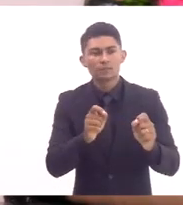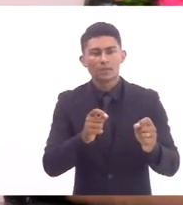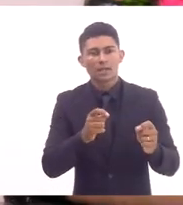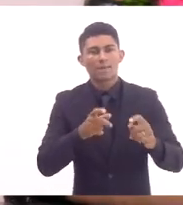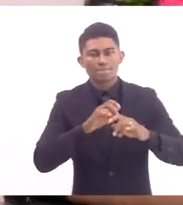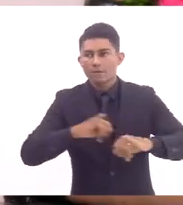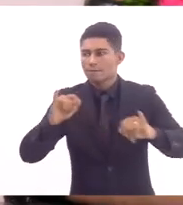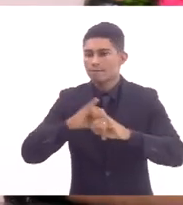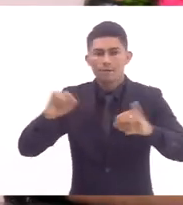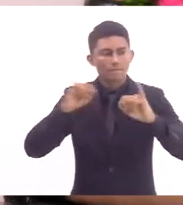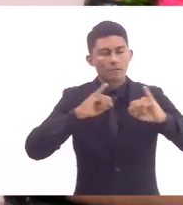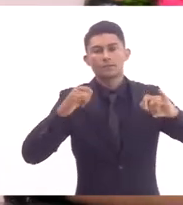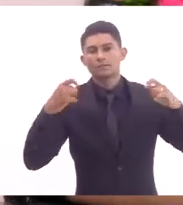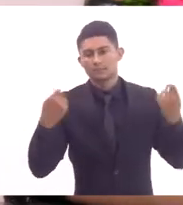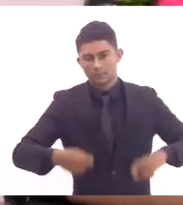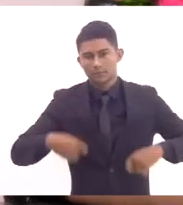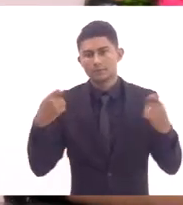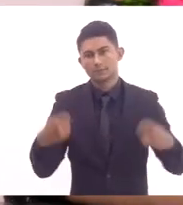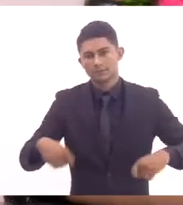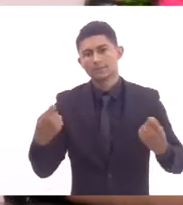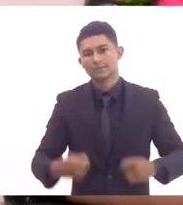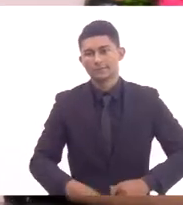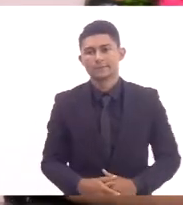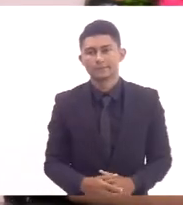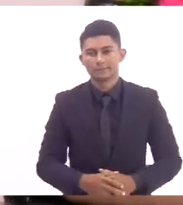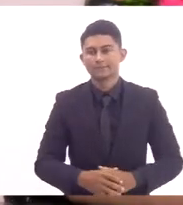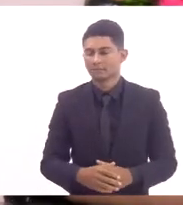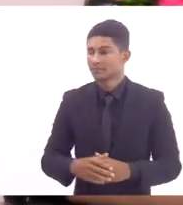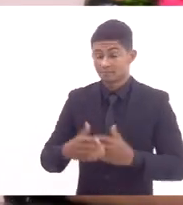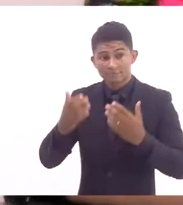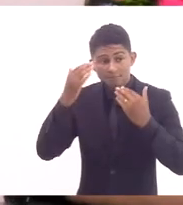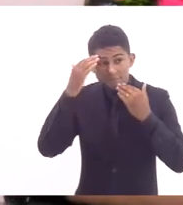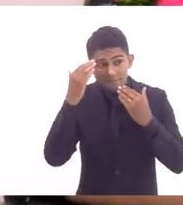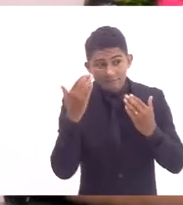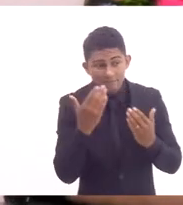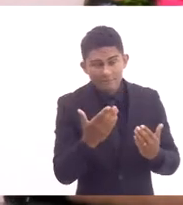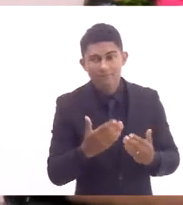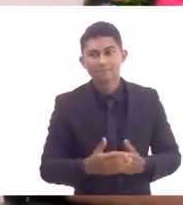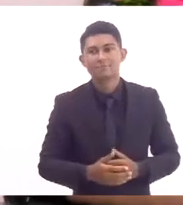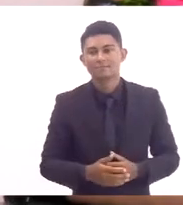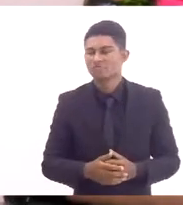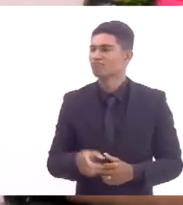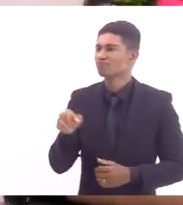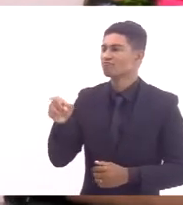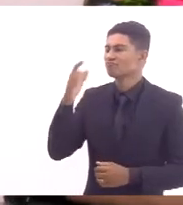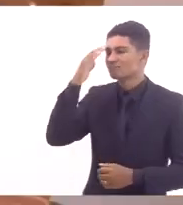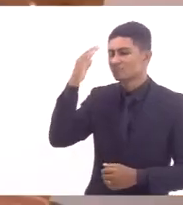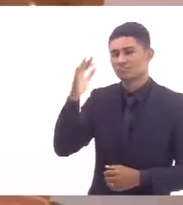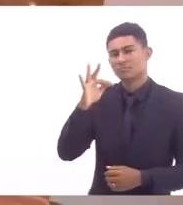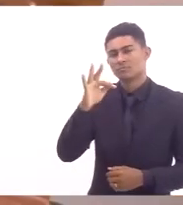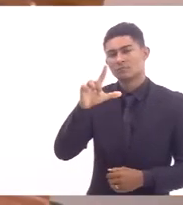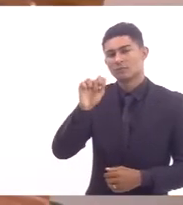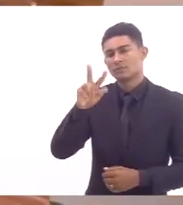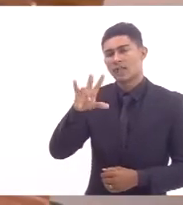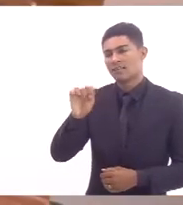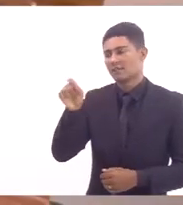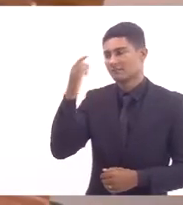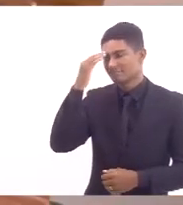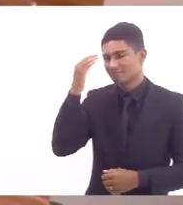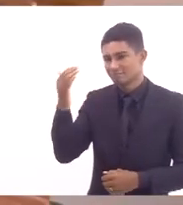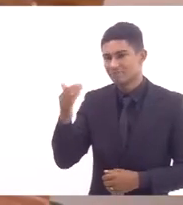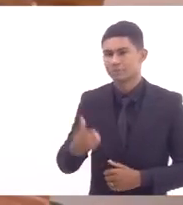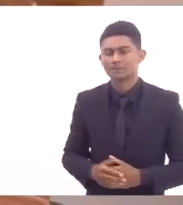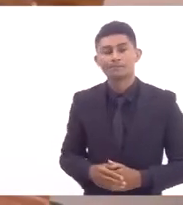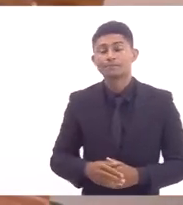falando o óbvio né É obrigada agradeço criado por ser Flávia Nascimento eu